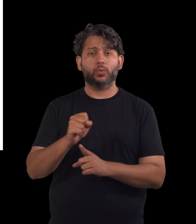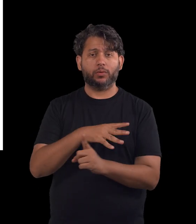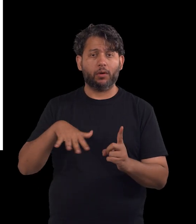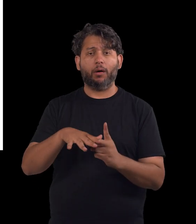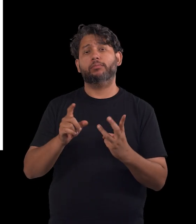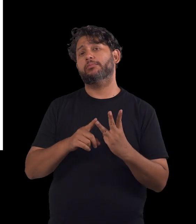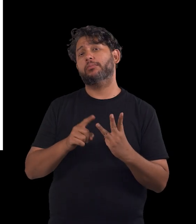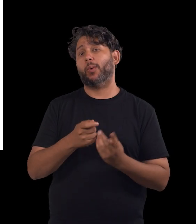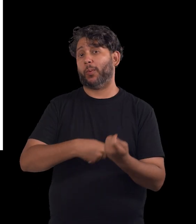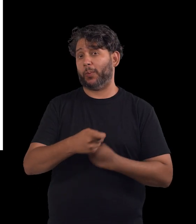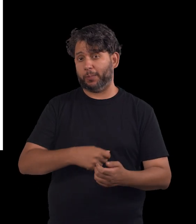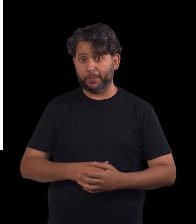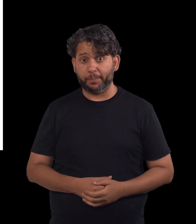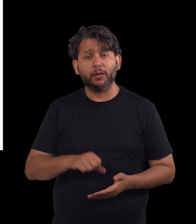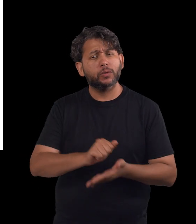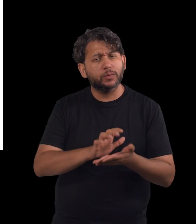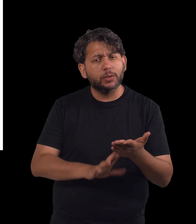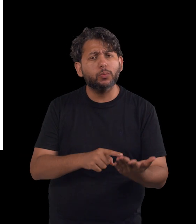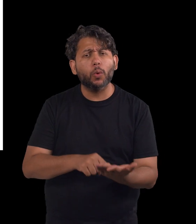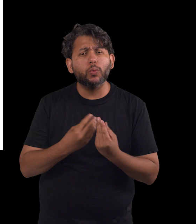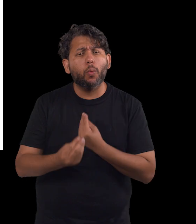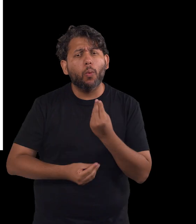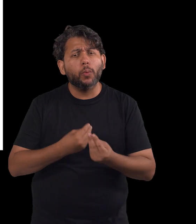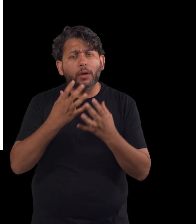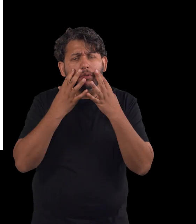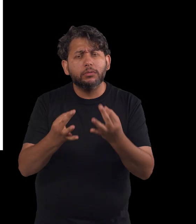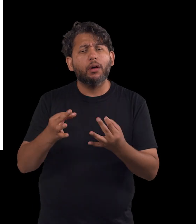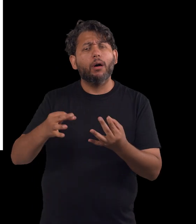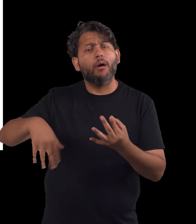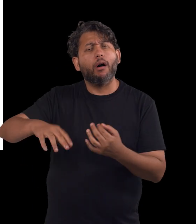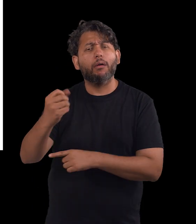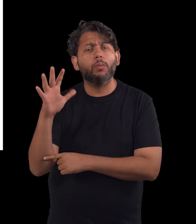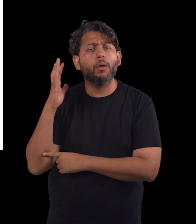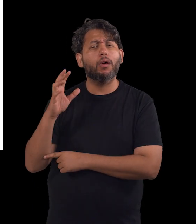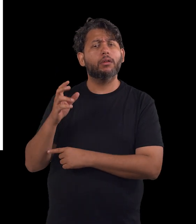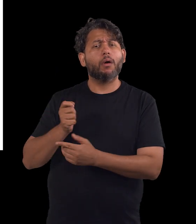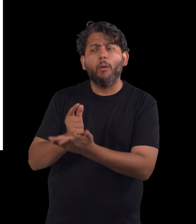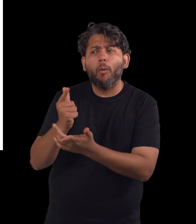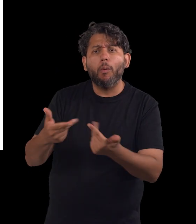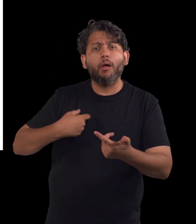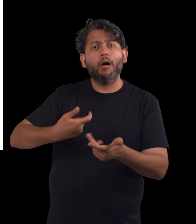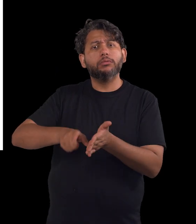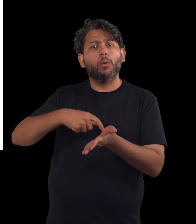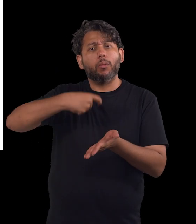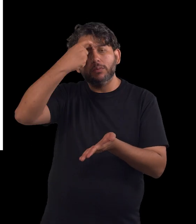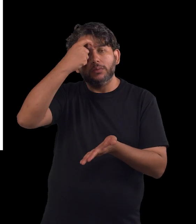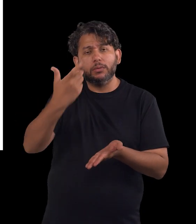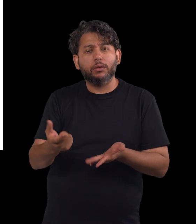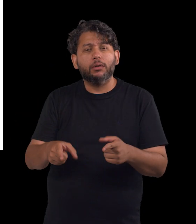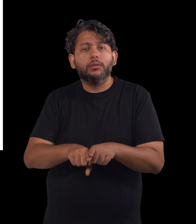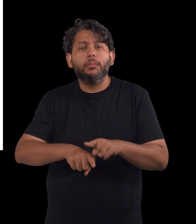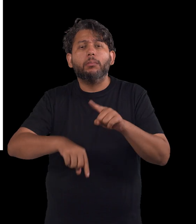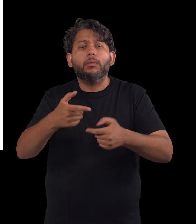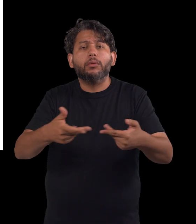ambiental, social e econômica, a partir de atividades que abordam o cuidado com a natureza, o consumo consciente,